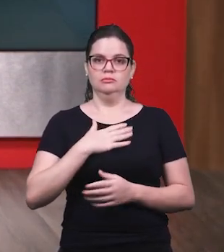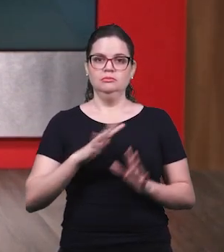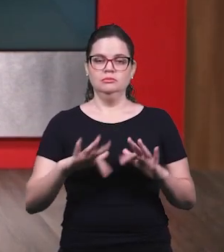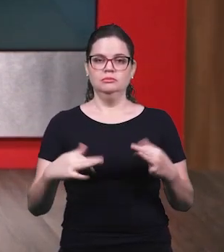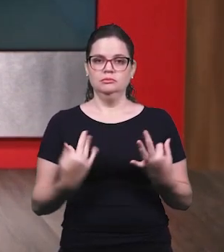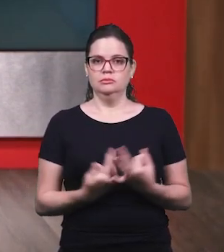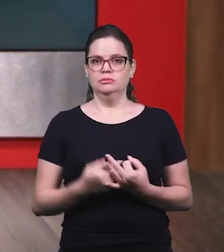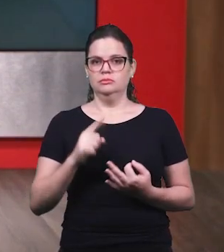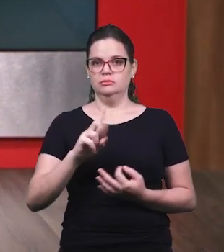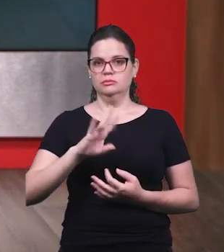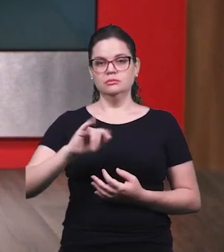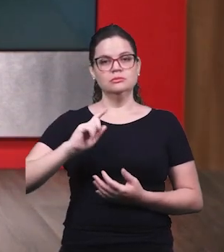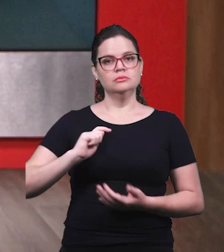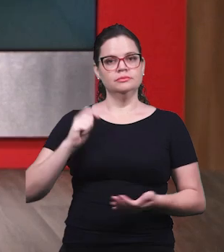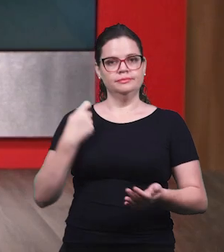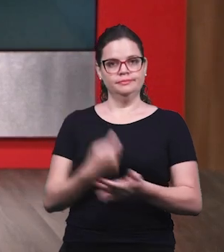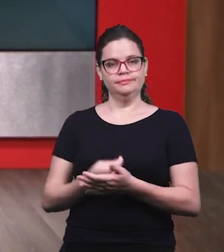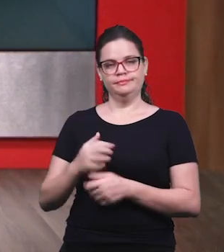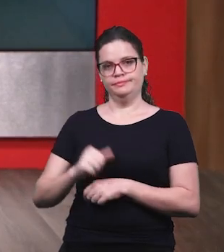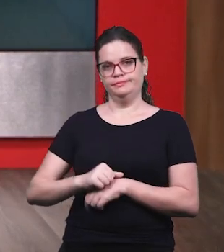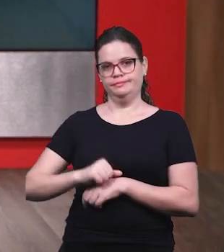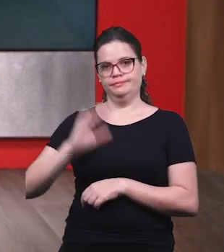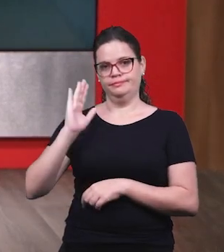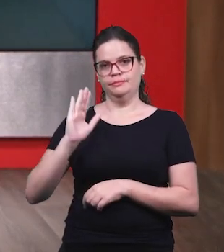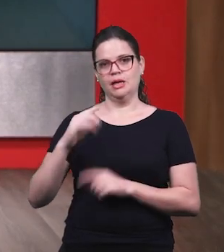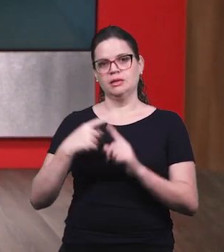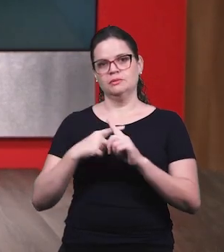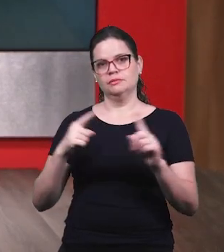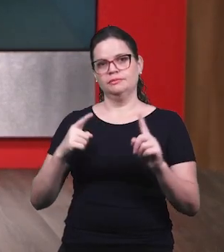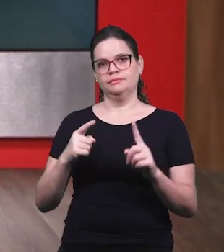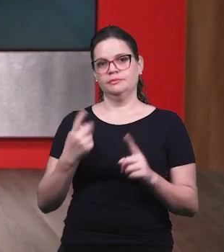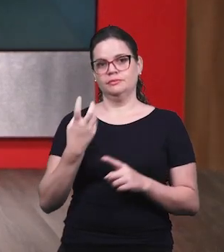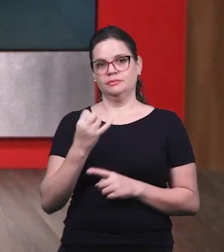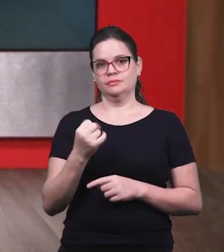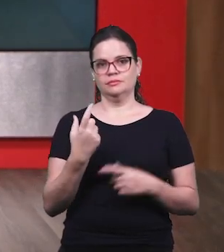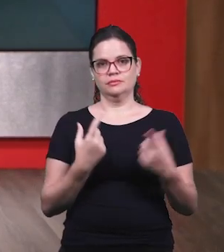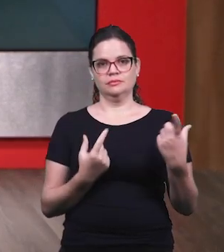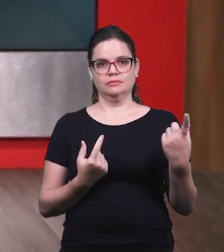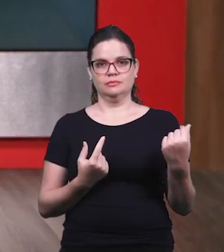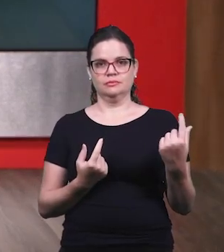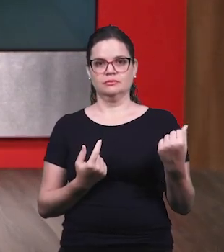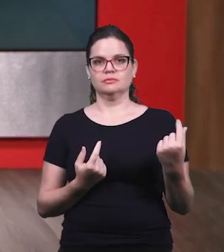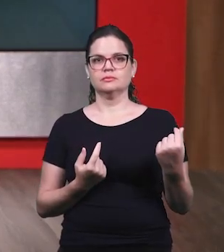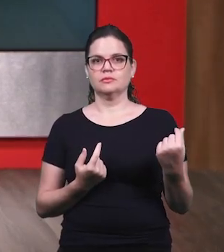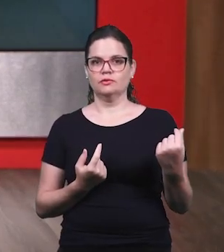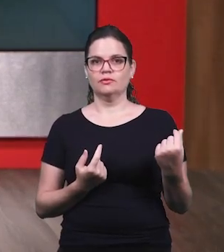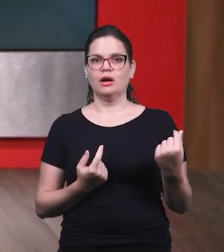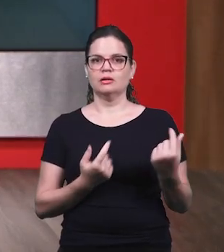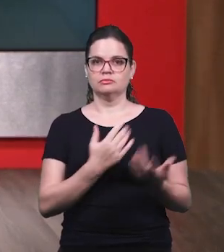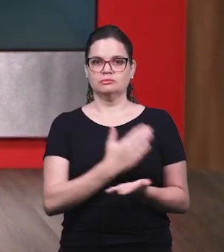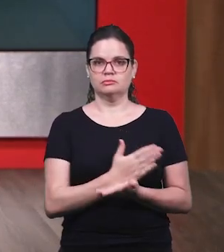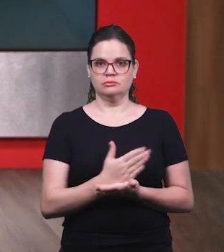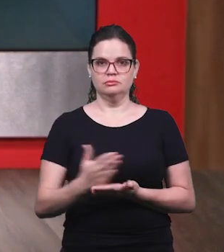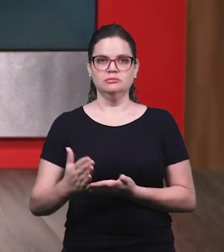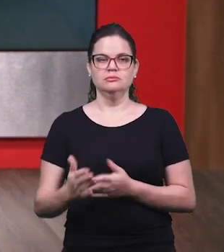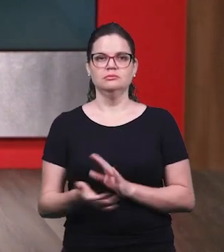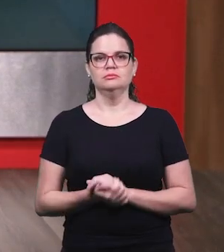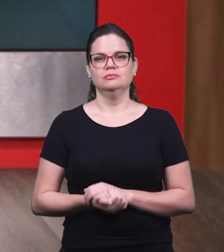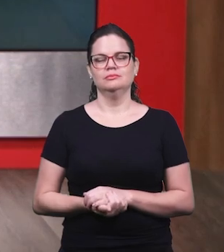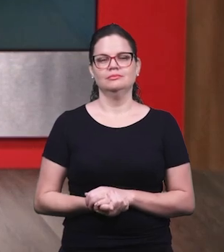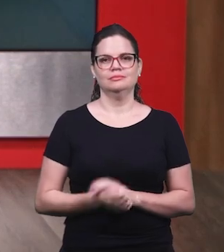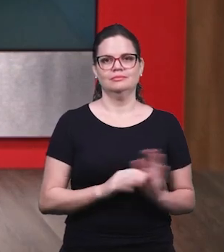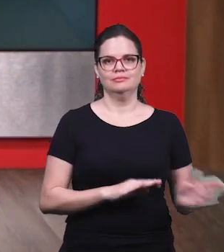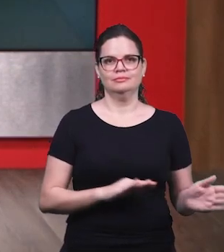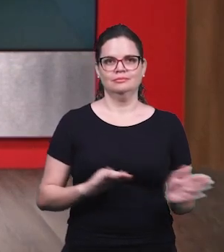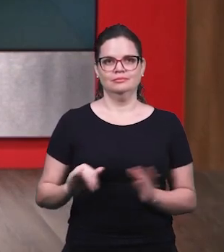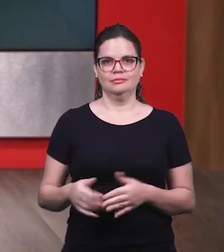pagar mais pelo mesmo bem se você comprar a prazo. Assim, nós